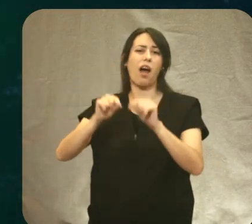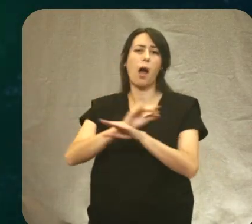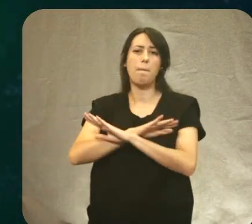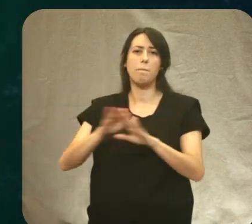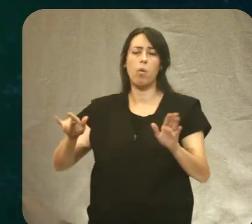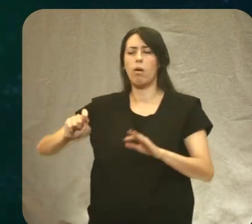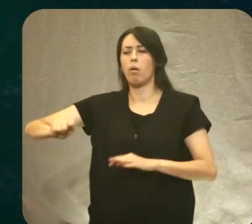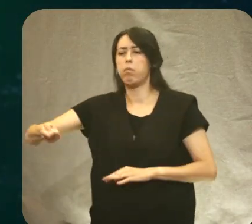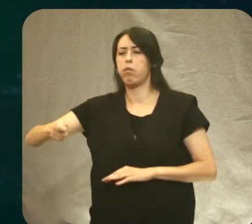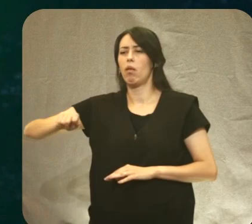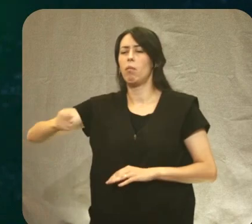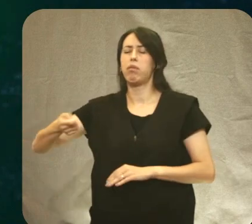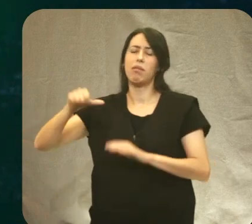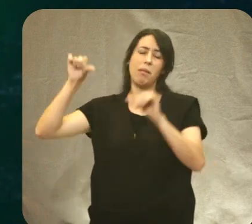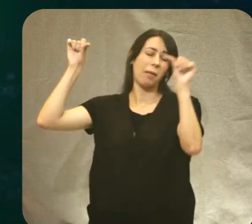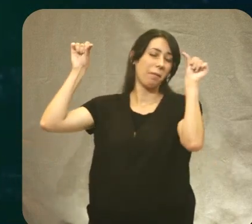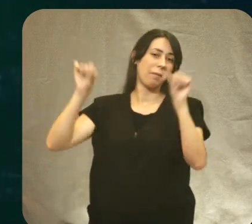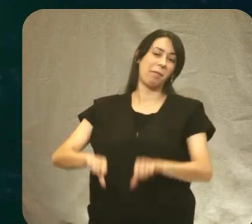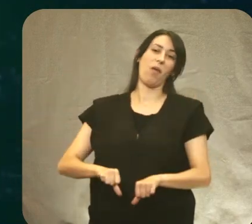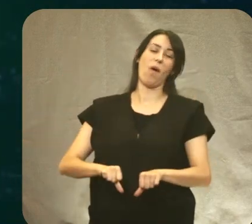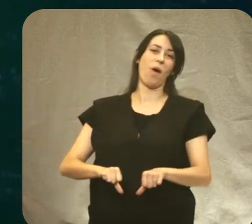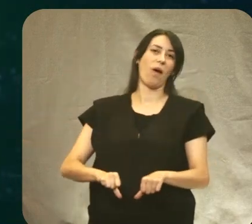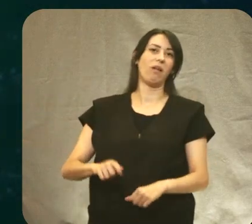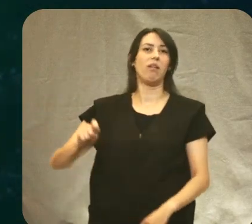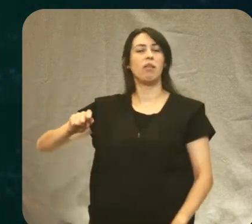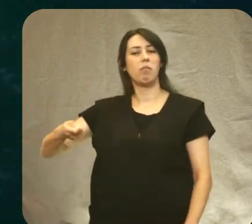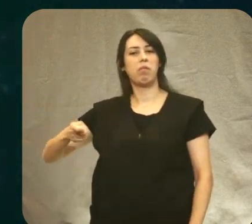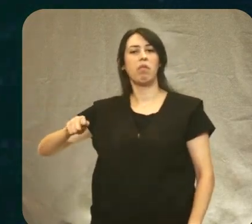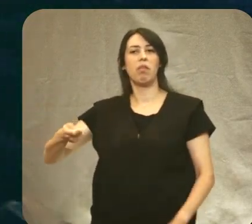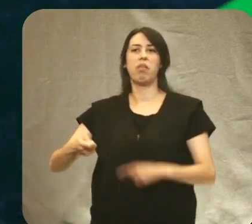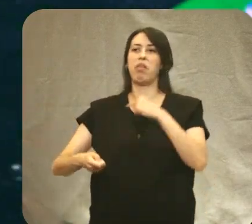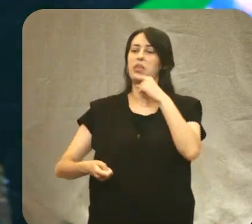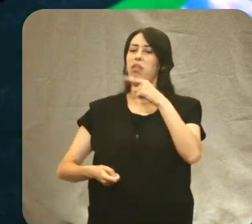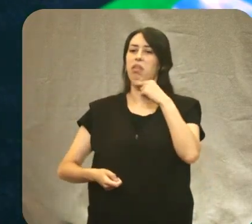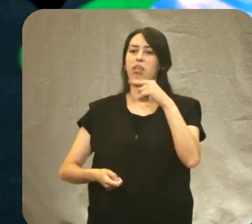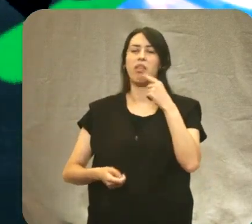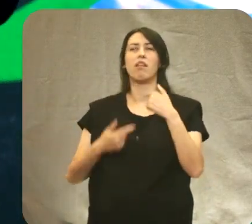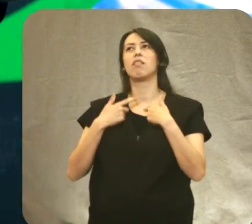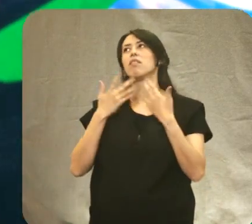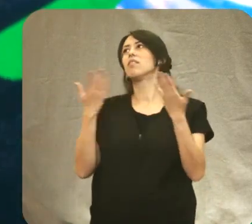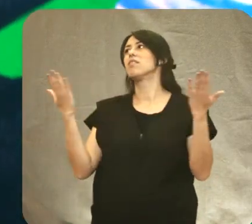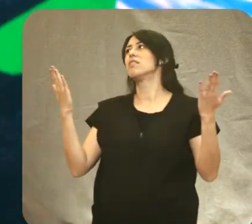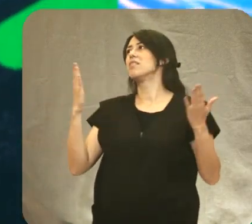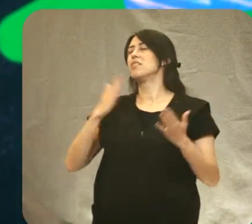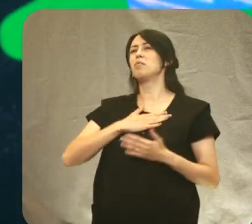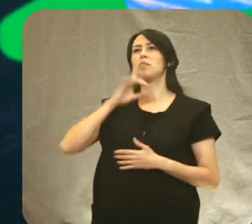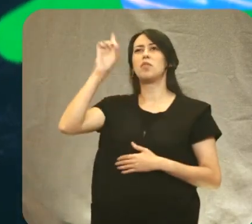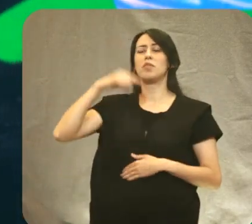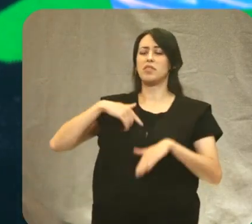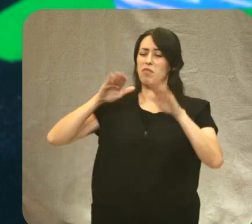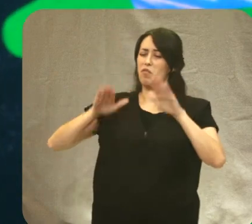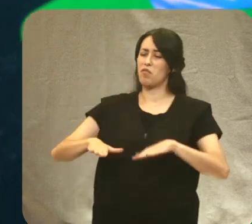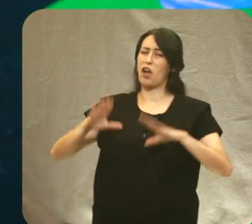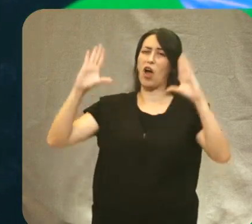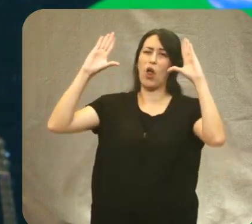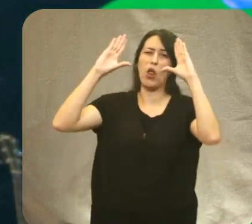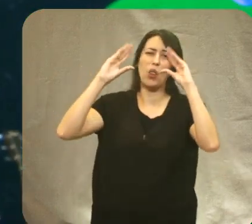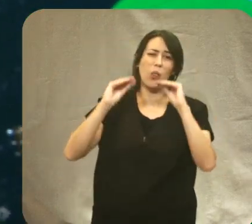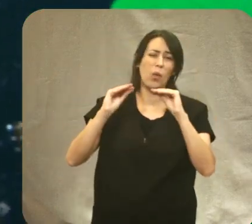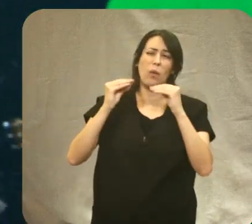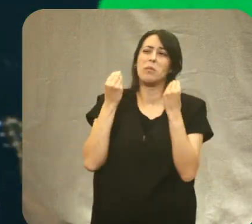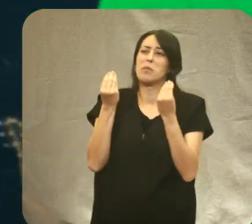Nada é tão ruim que não possa ficar pior. O Benny já começa: meu Deus, a gente vai passar a noite aqui. Já começa um chororô de novo no